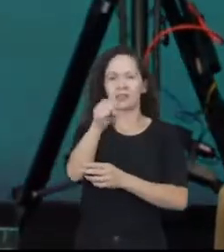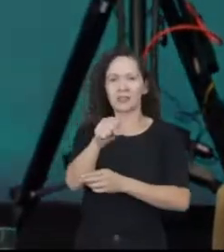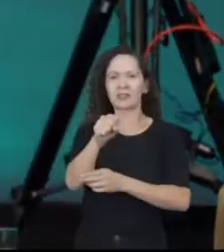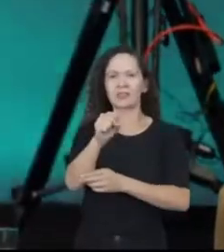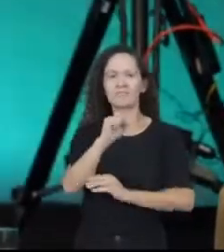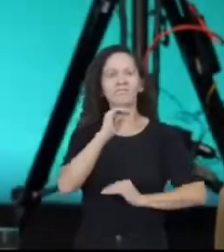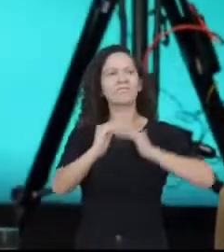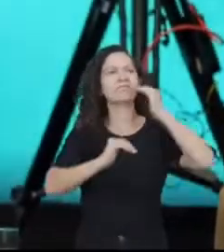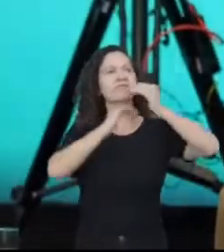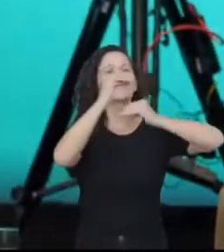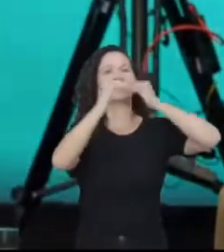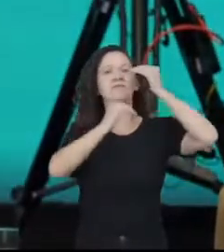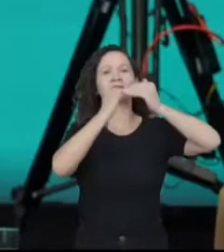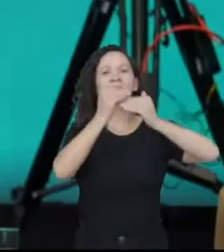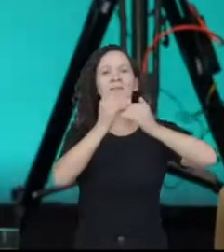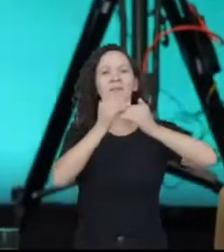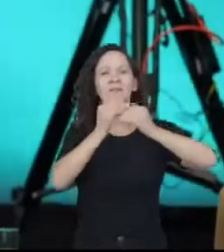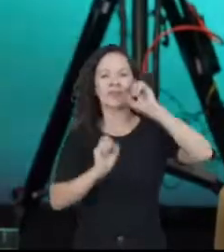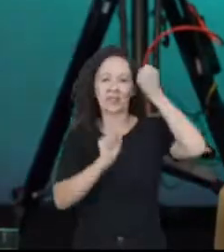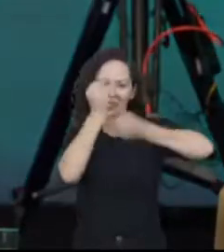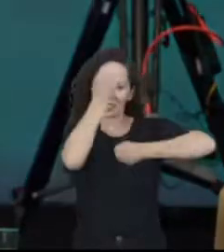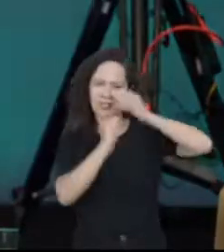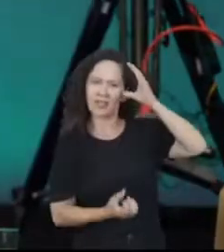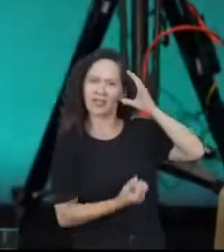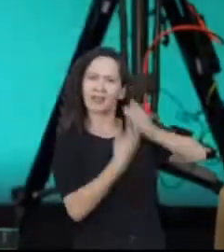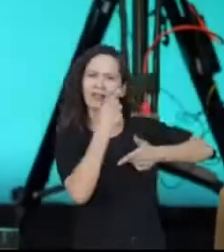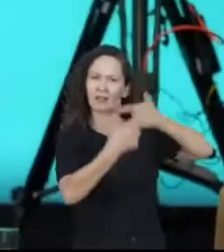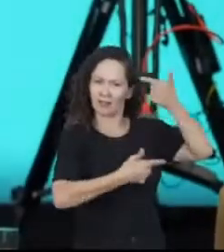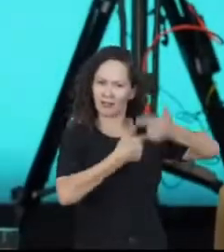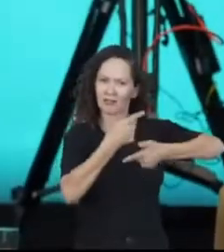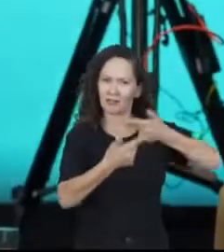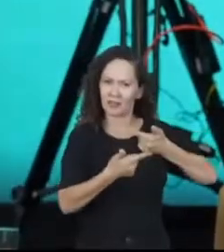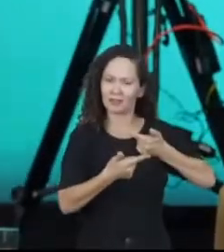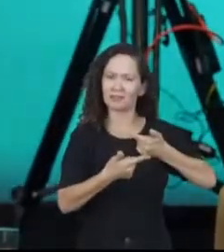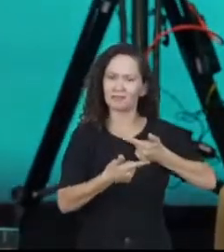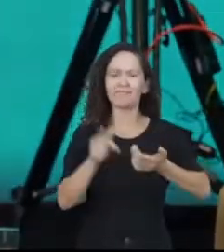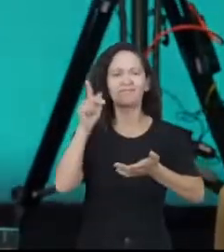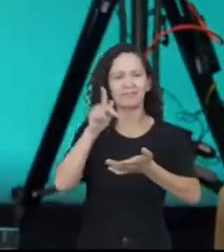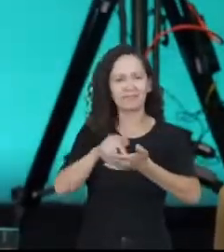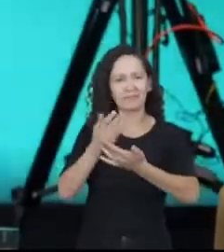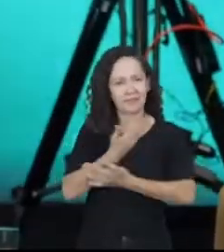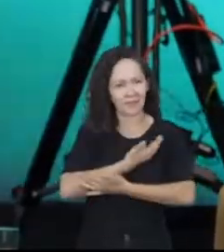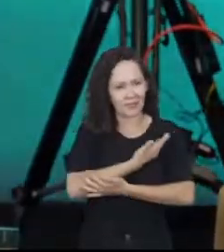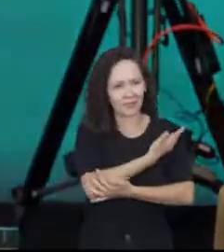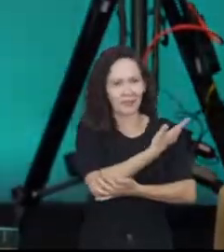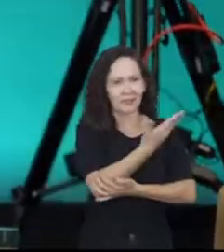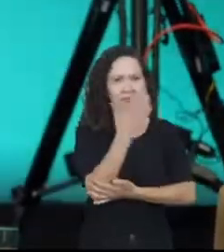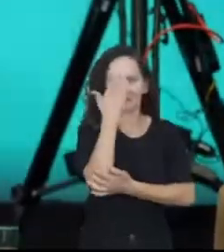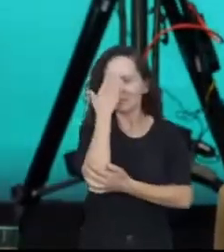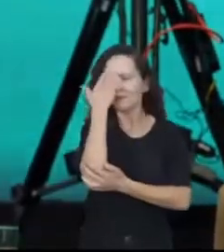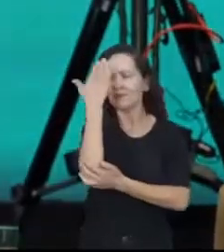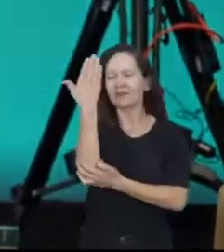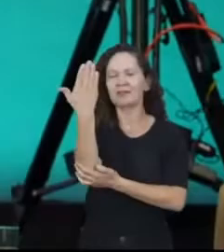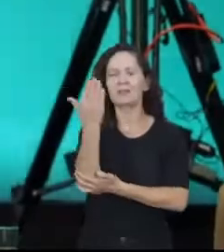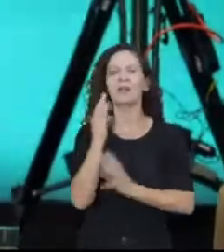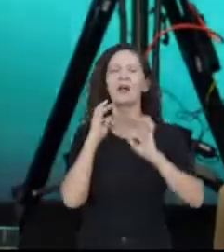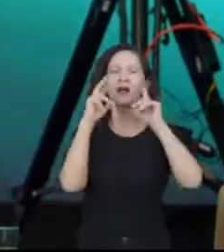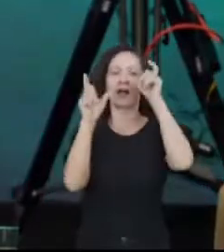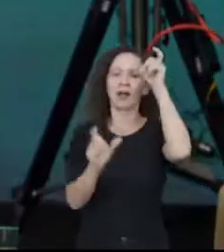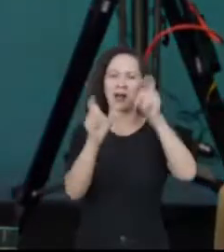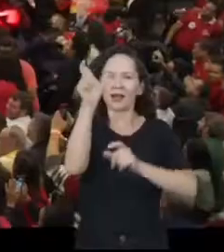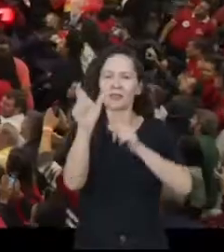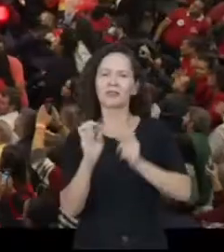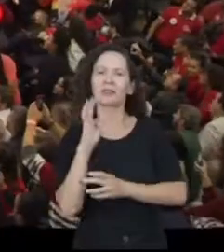se industrializa, que gera emprego. Do coração, companheiros, muito obrigado a todos vocês que